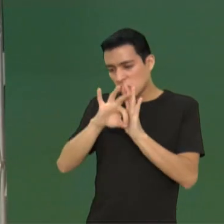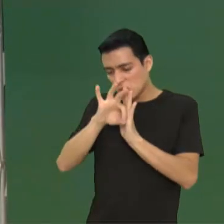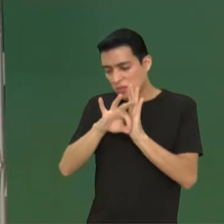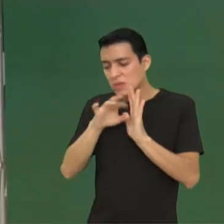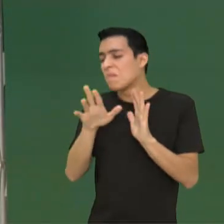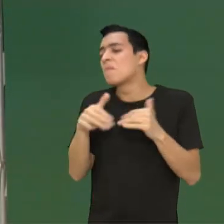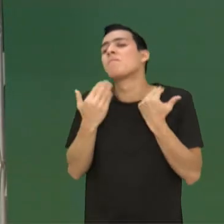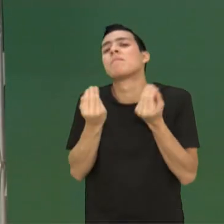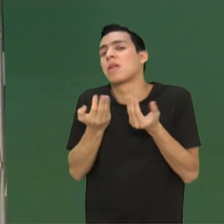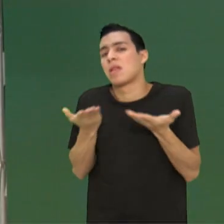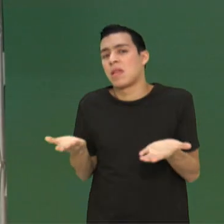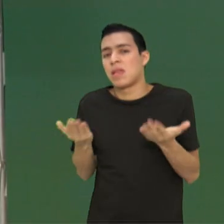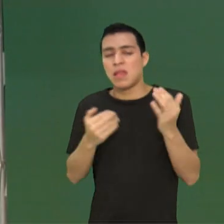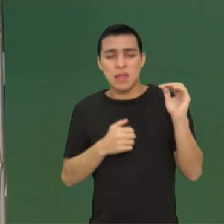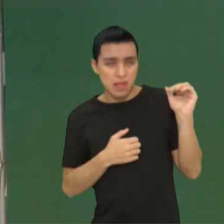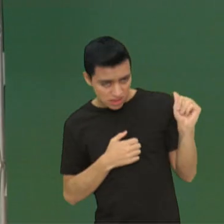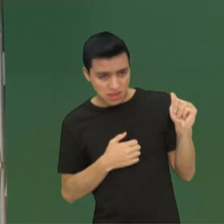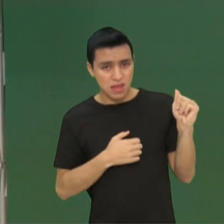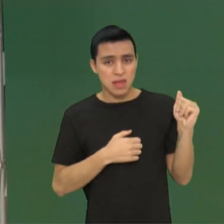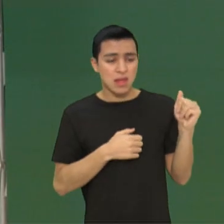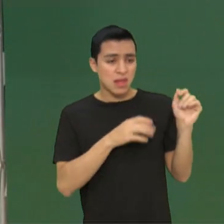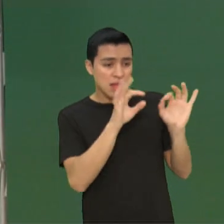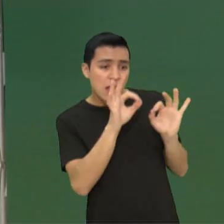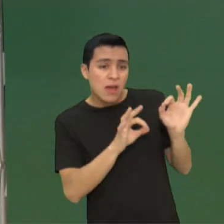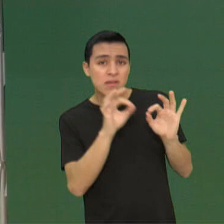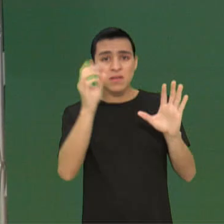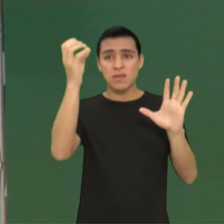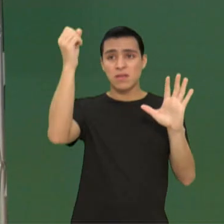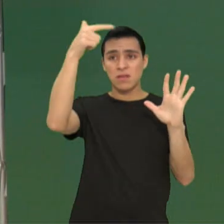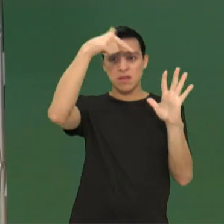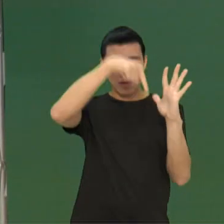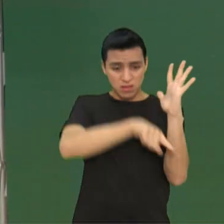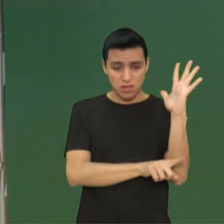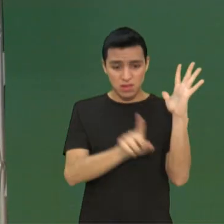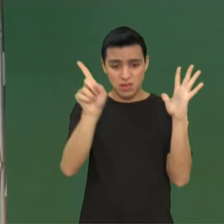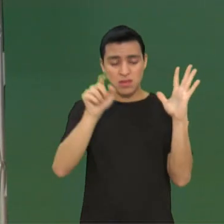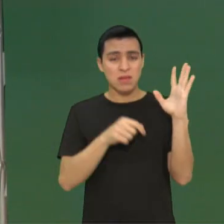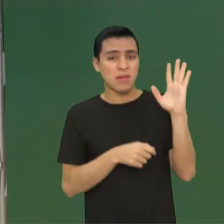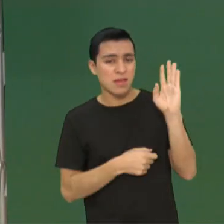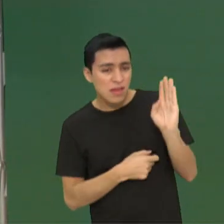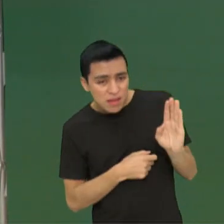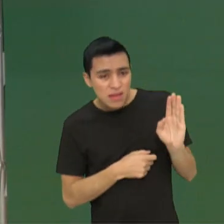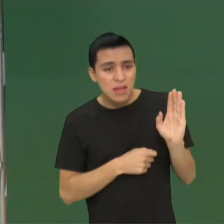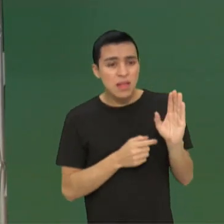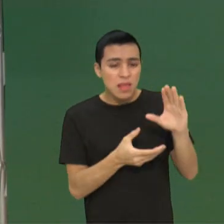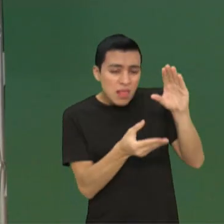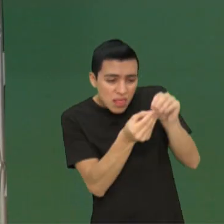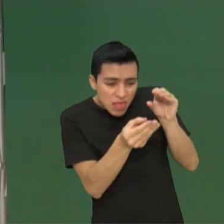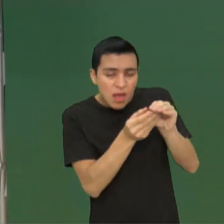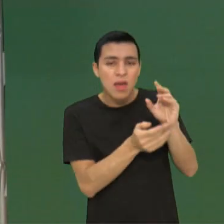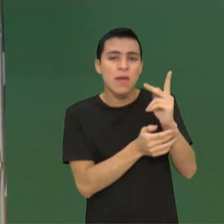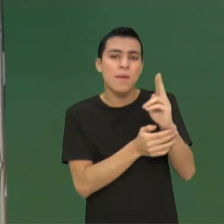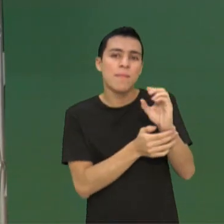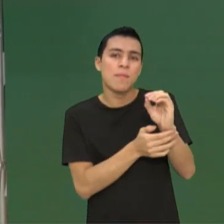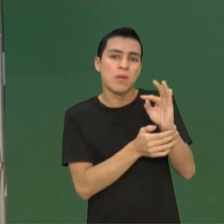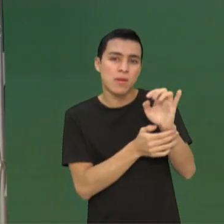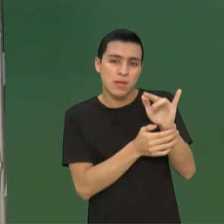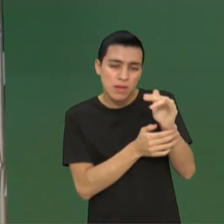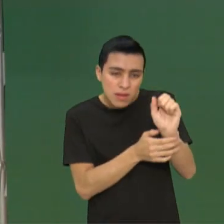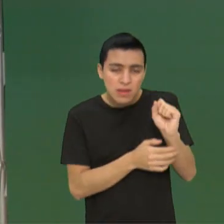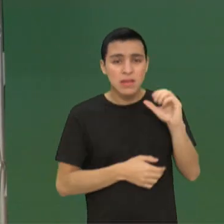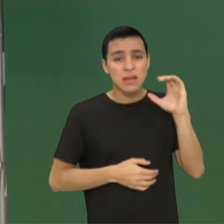suas funções. Letra A, regular a fotossíntese. B, promover a síntese de proteínas.